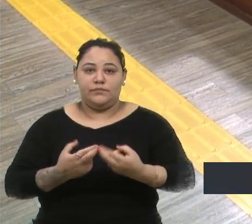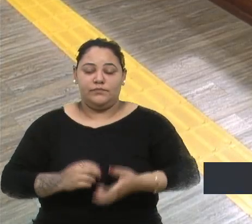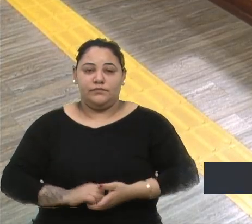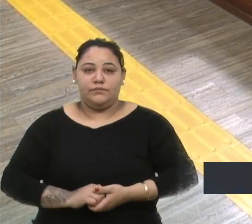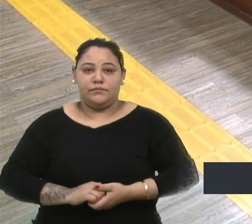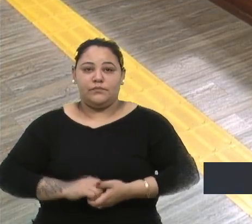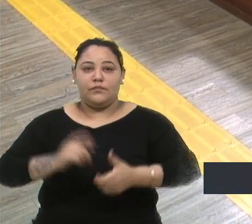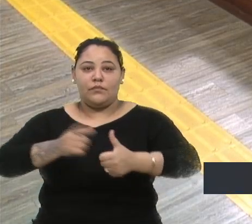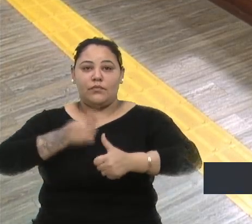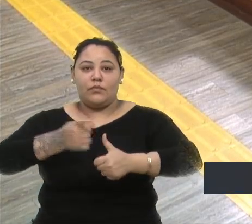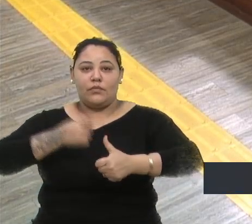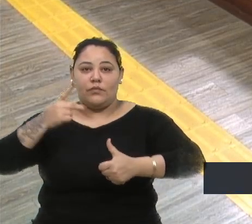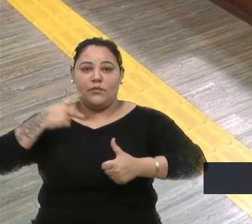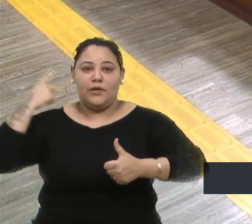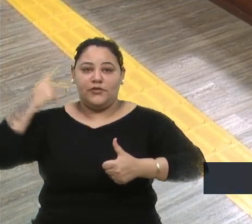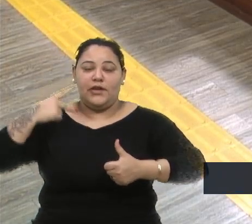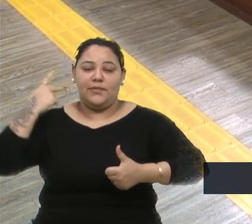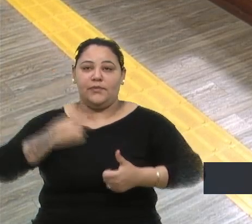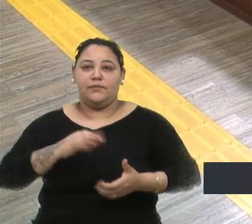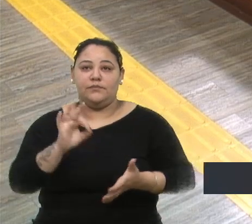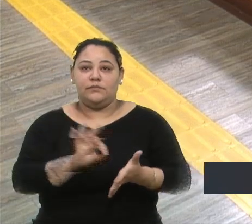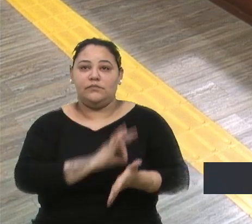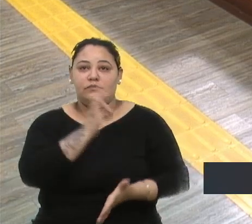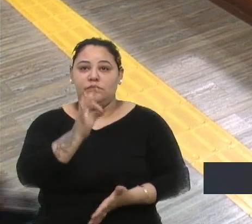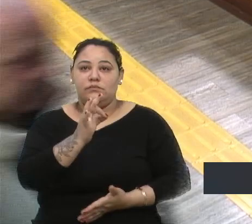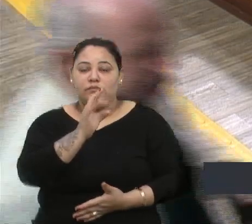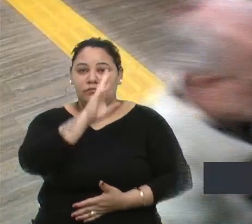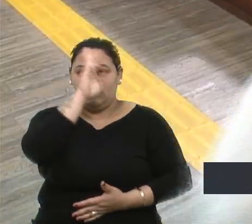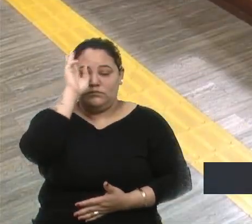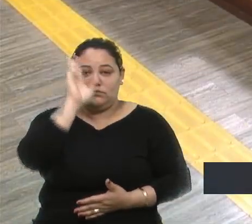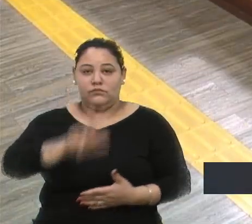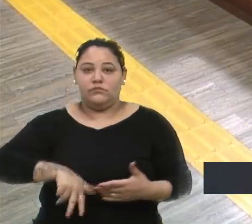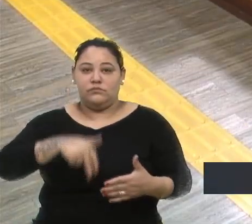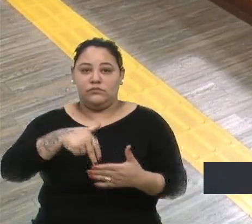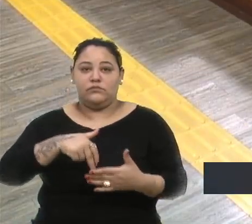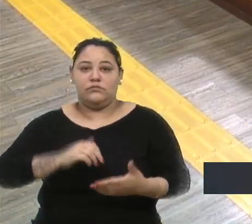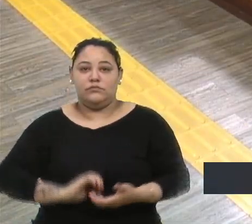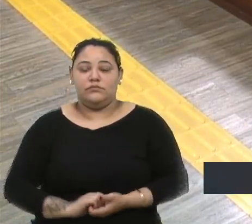Primeiro vereador inscrito, Juliano Valim, na tribuna.